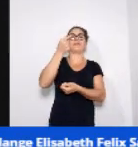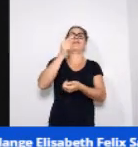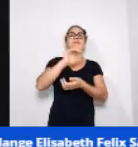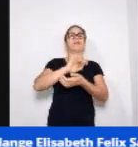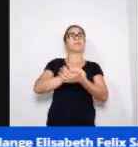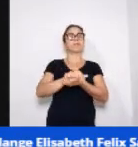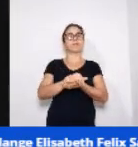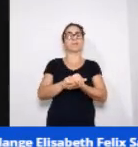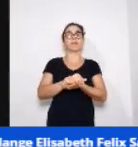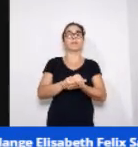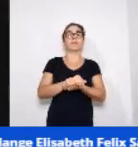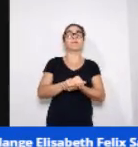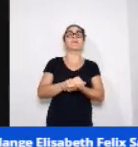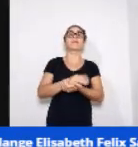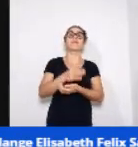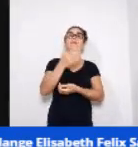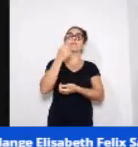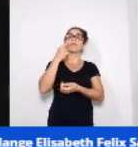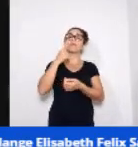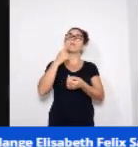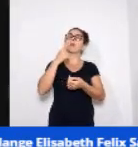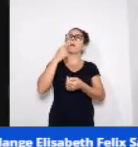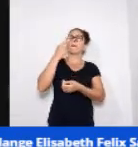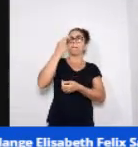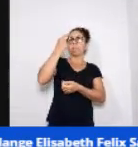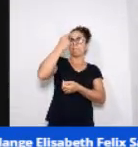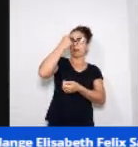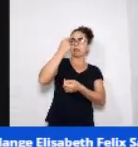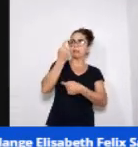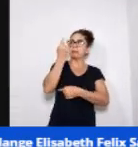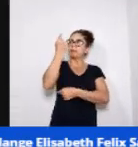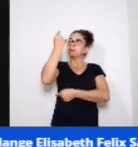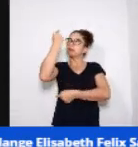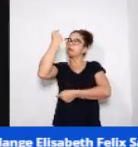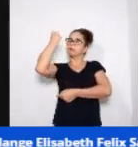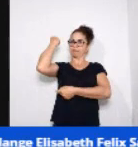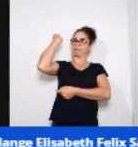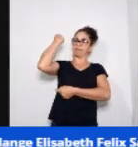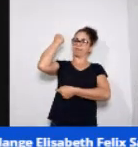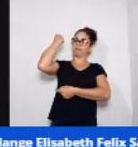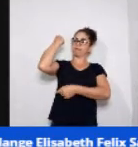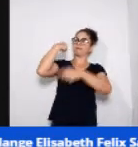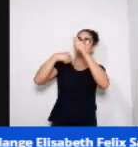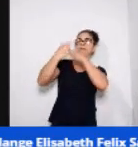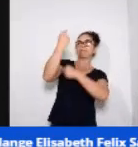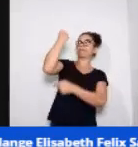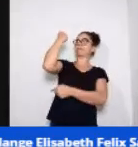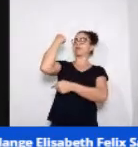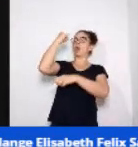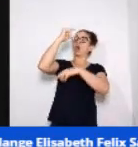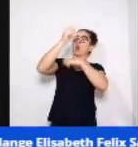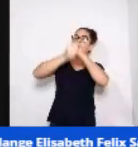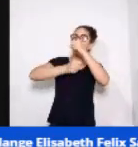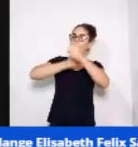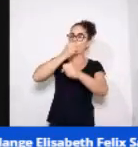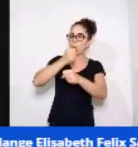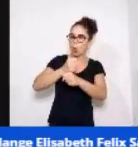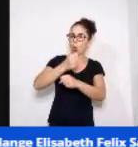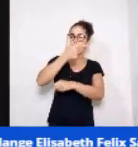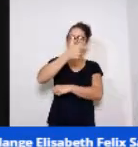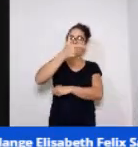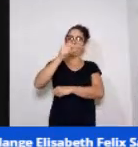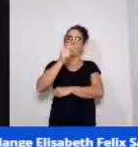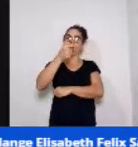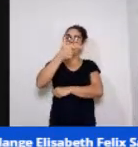vocês, vamos fazer uma retrospectiva dos desafios enfrentados no ano de 2020, tendo em vista